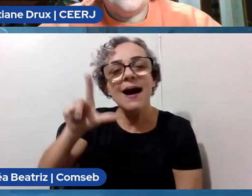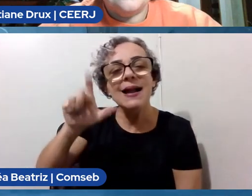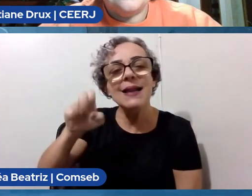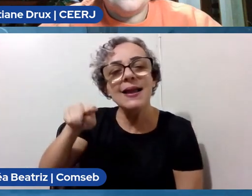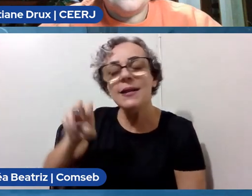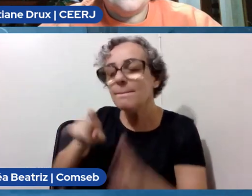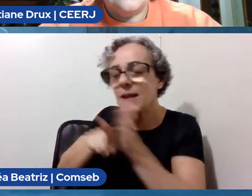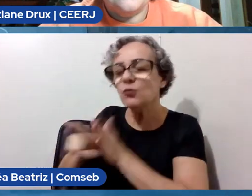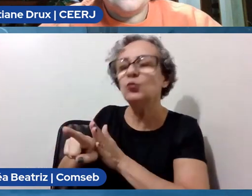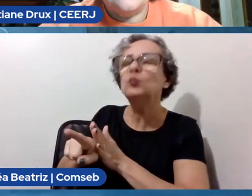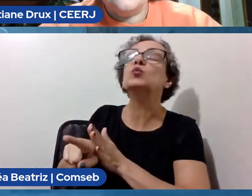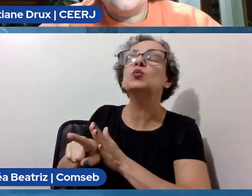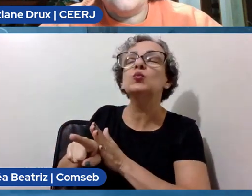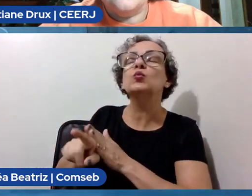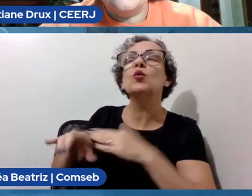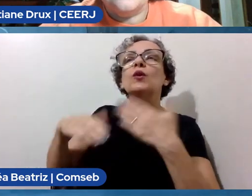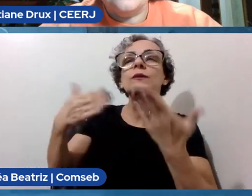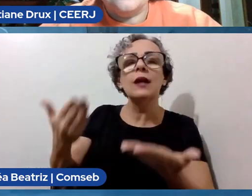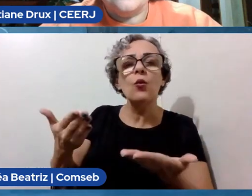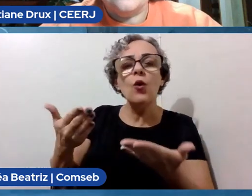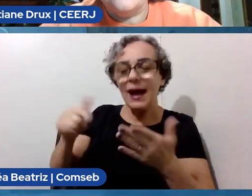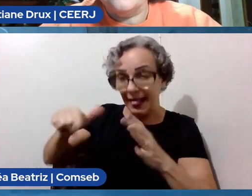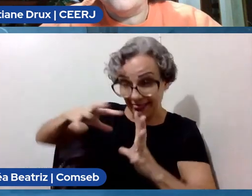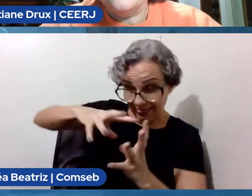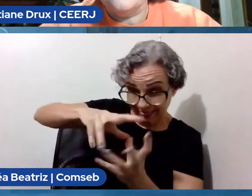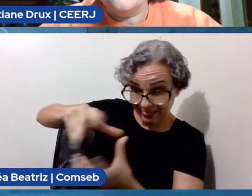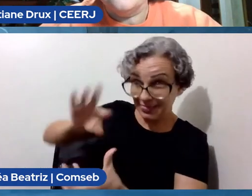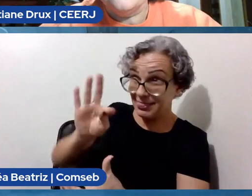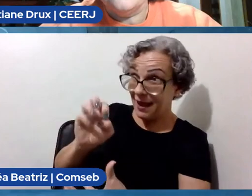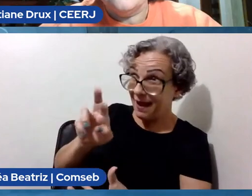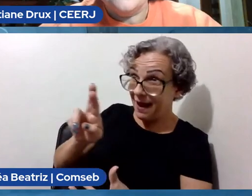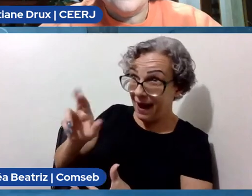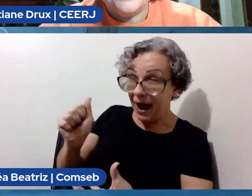Quando começou a Terra a ser povoada?